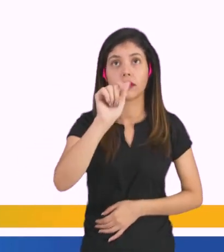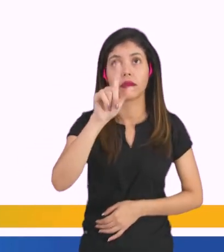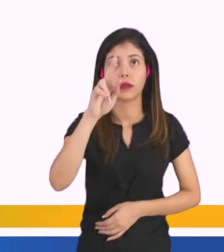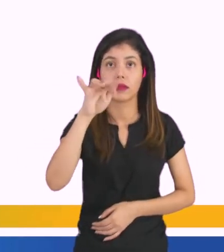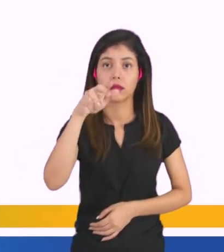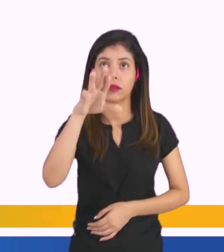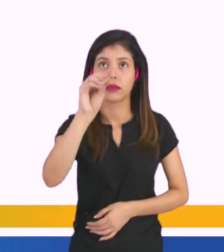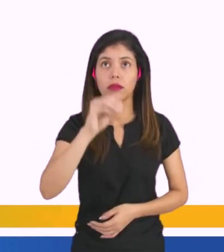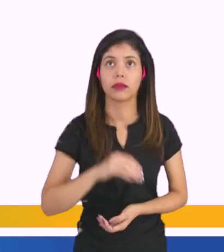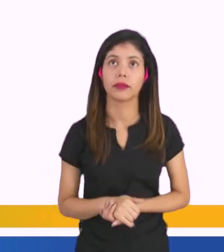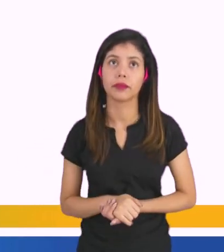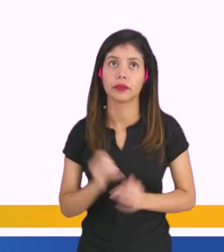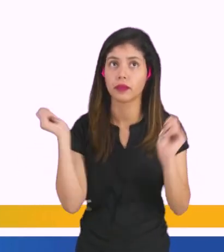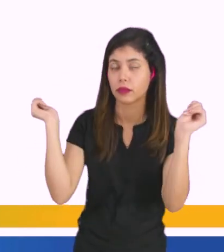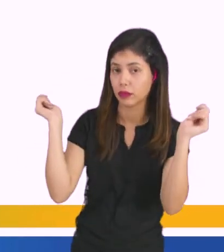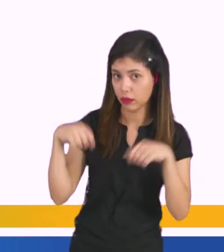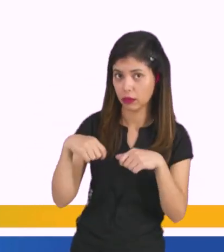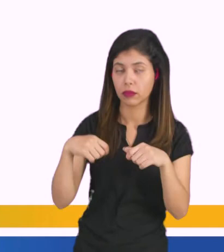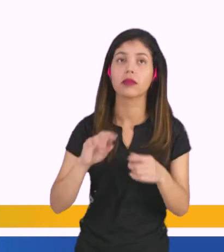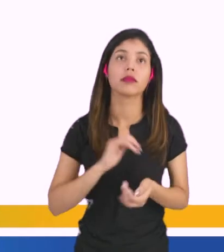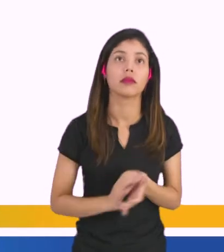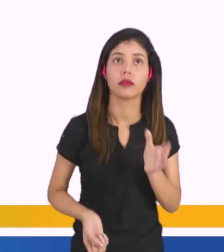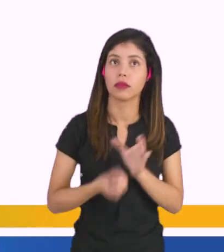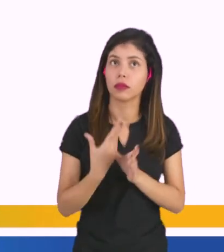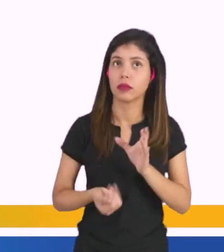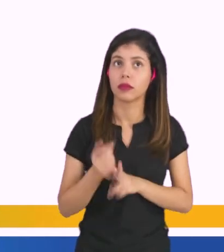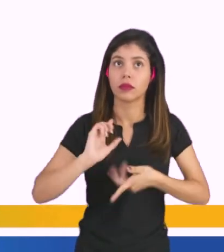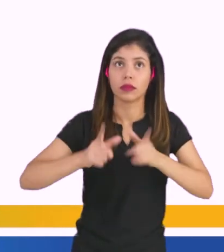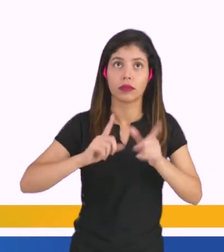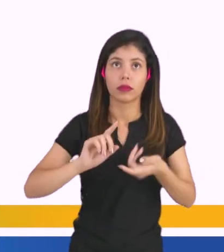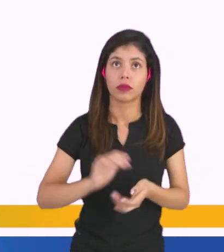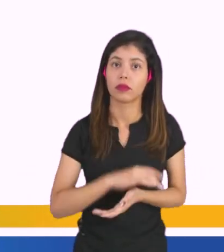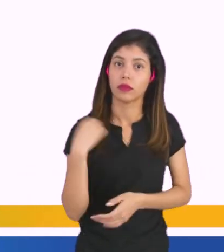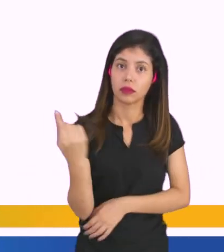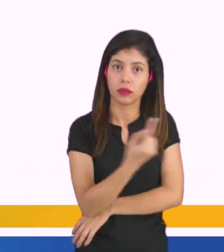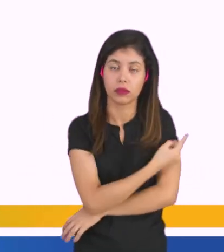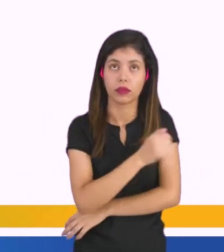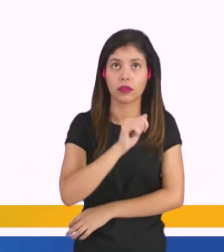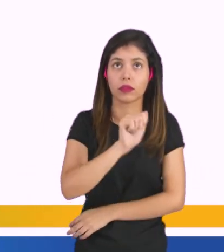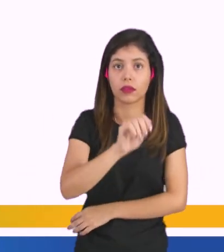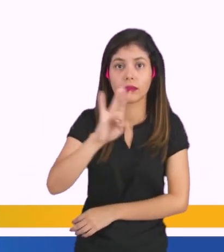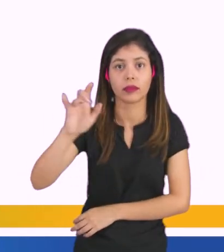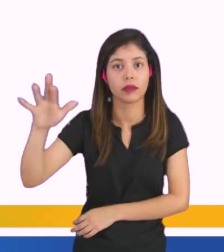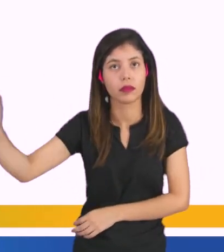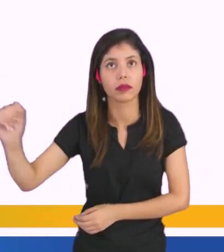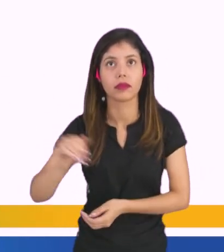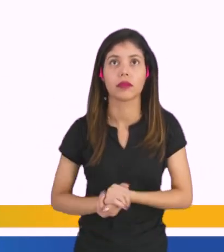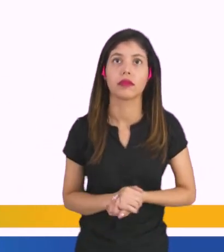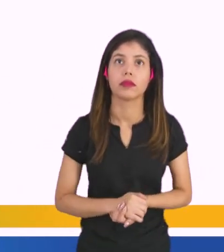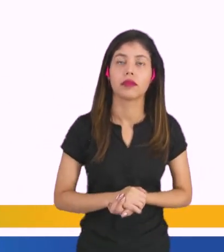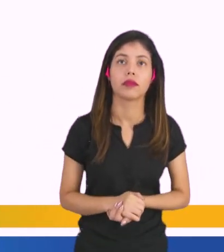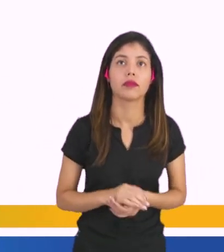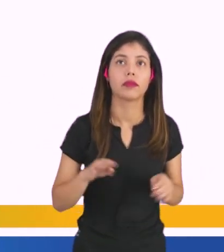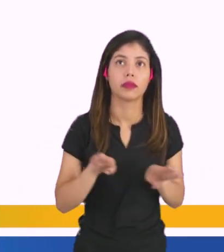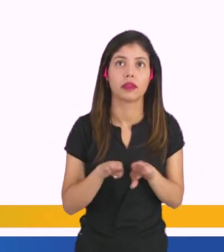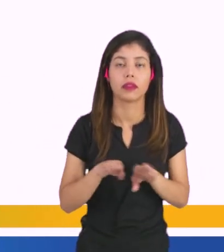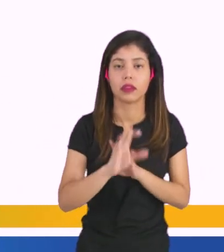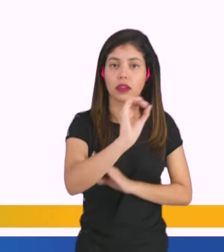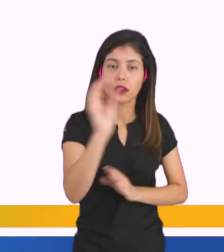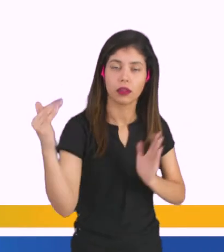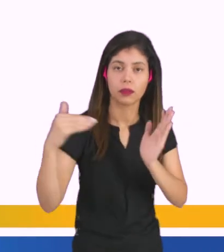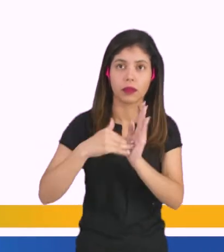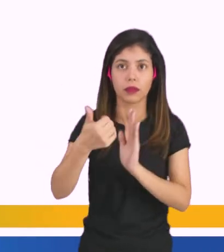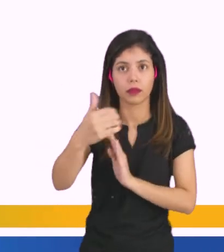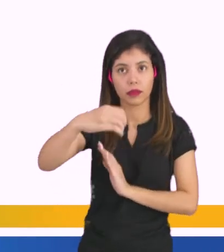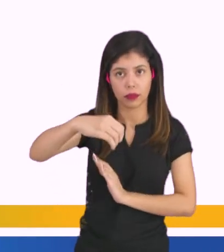4 algarismos, que é possível fabricar com as letras do nosso alfabeto e com os algarismos de